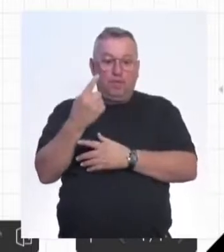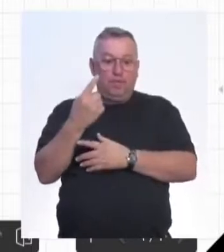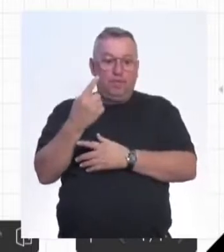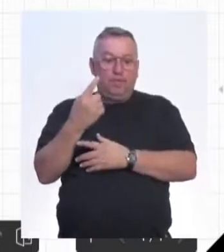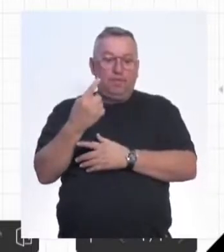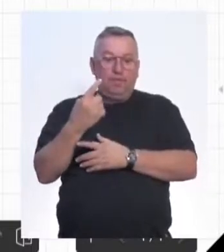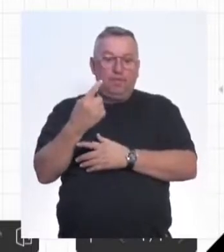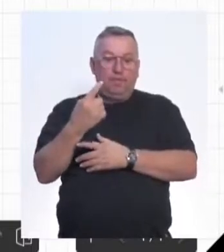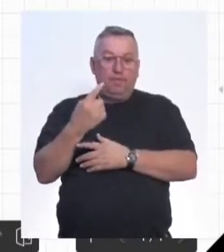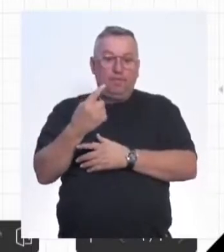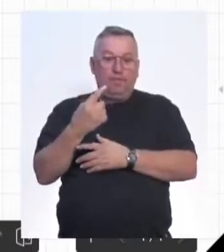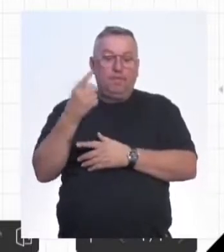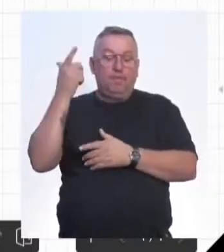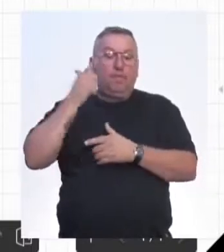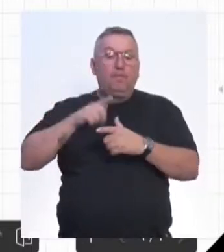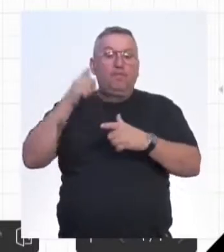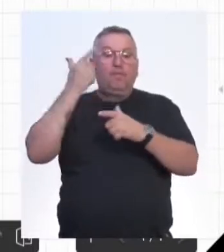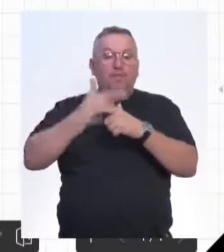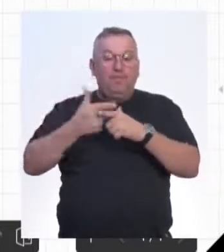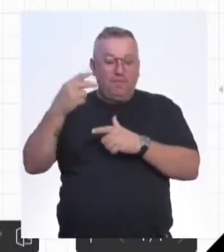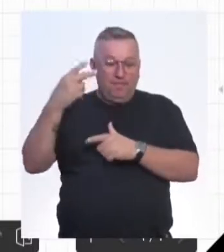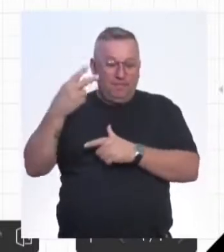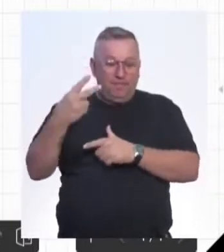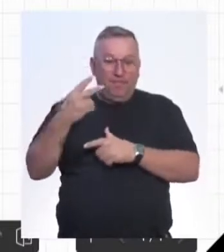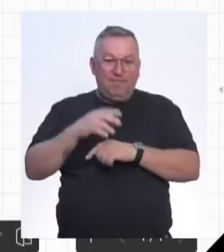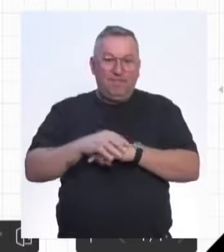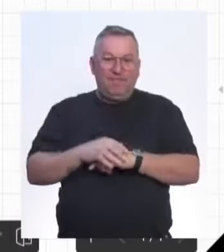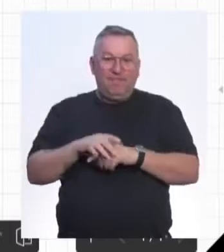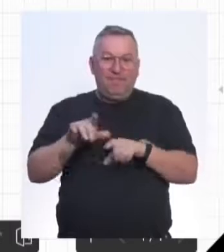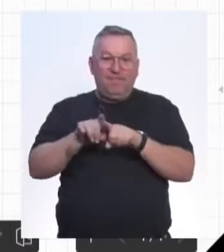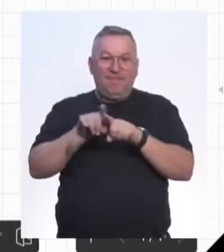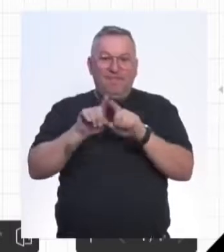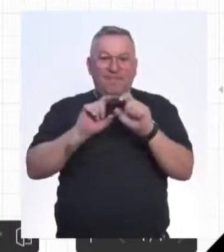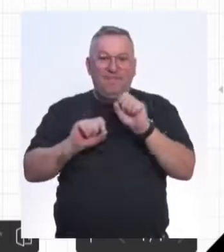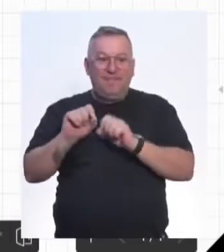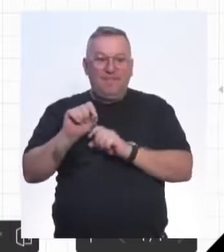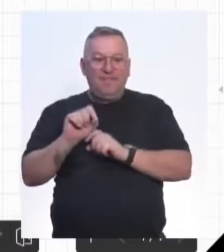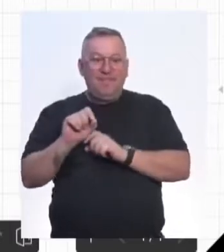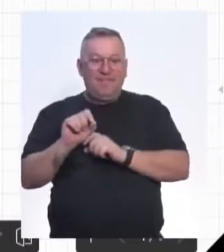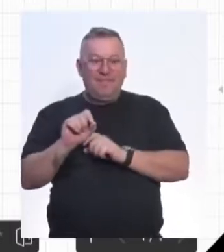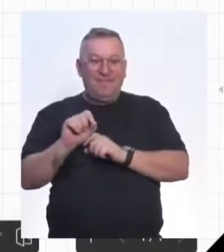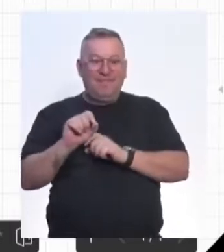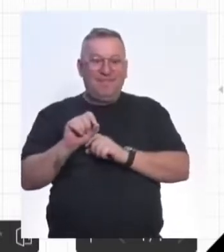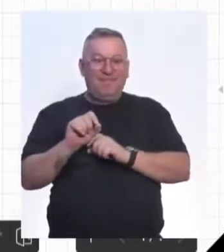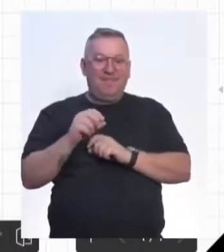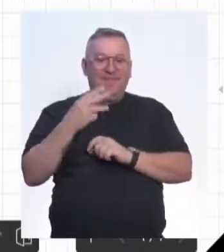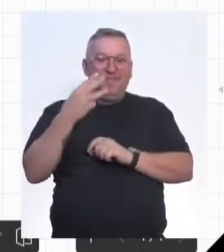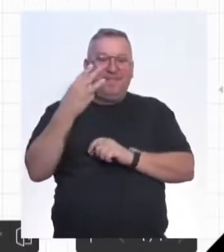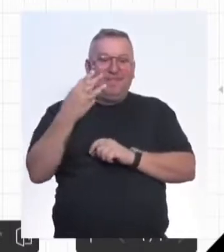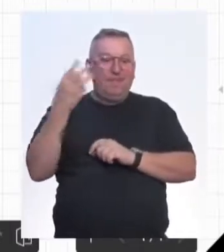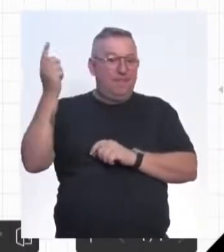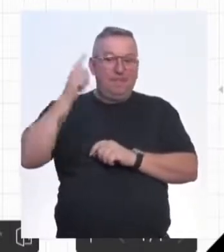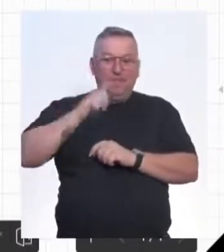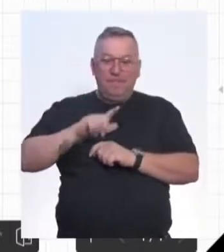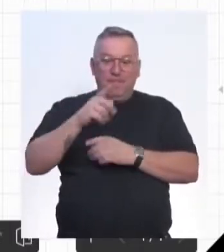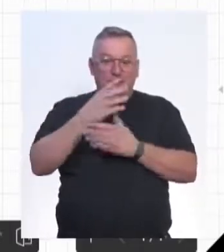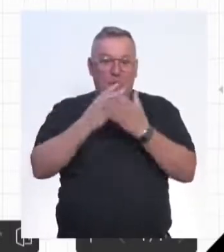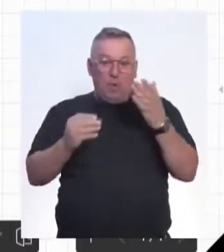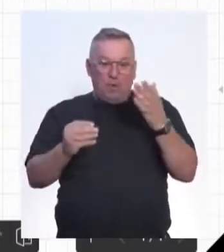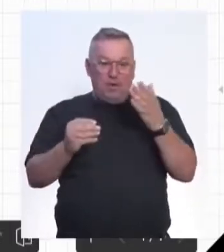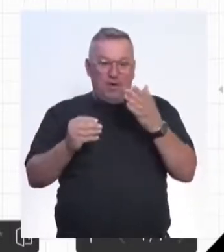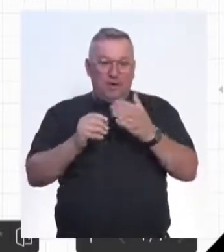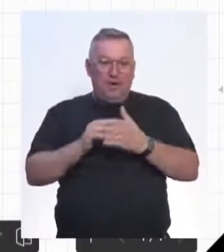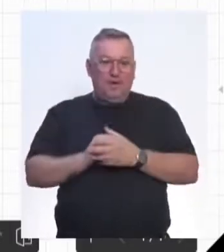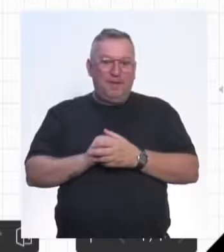Então, eu consigo dividir por 2 esses elementos. Então, O 3 eu não consigo, copia. Acho que vocês já